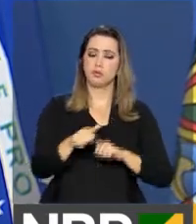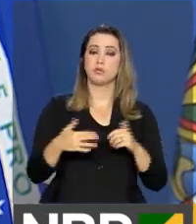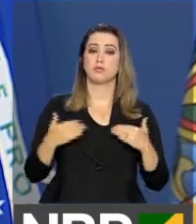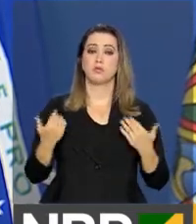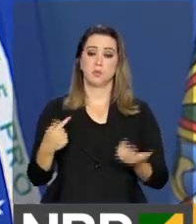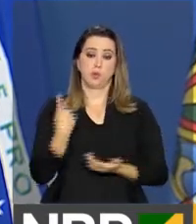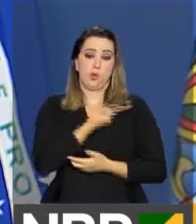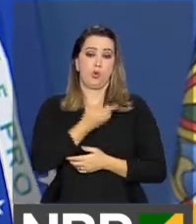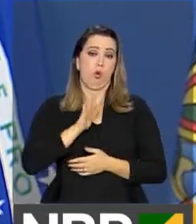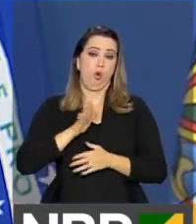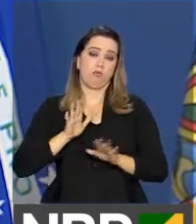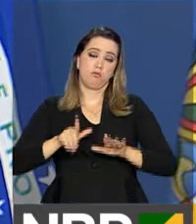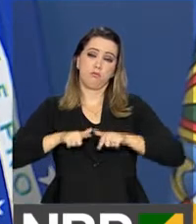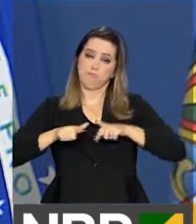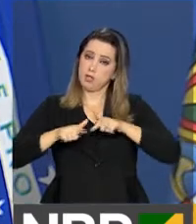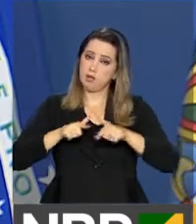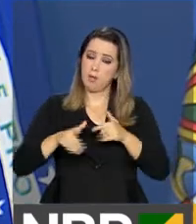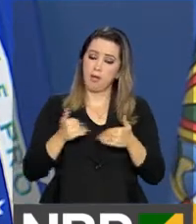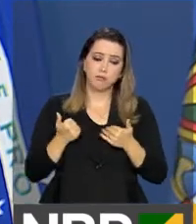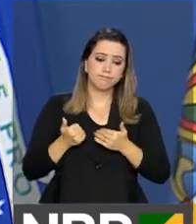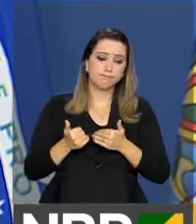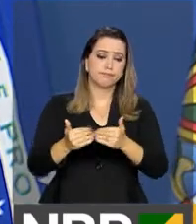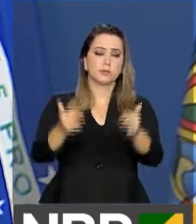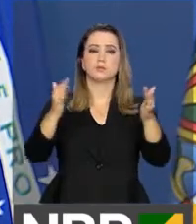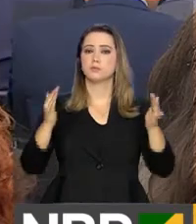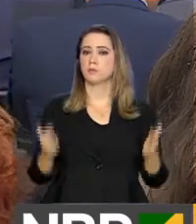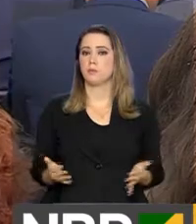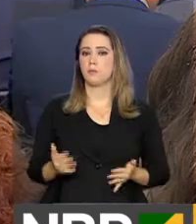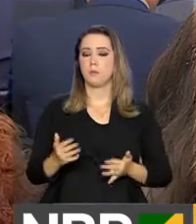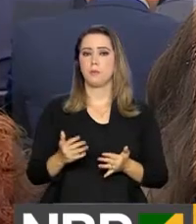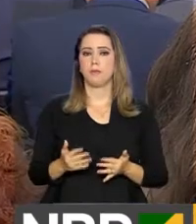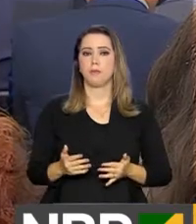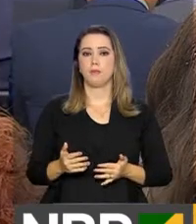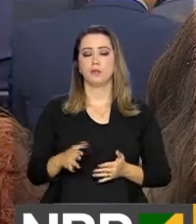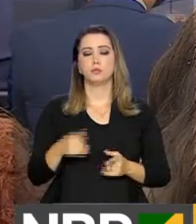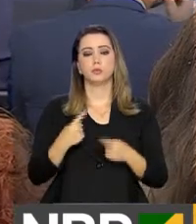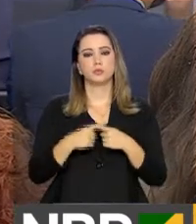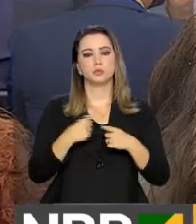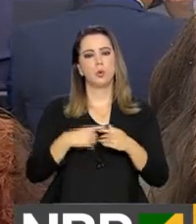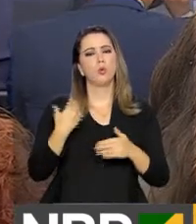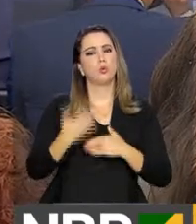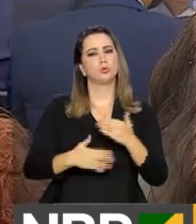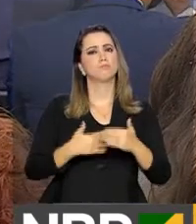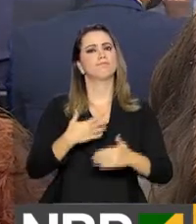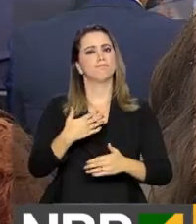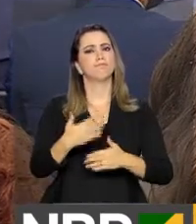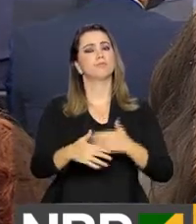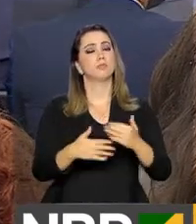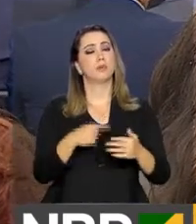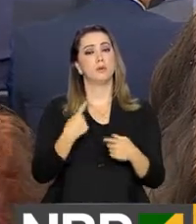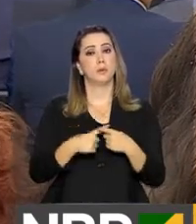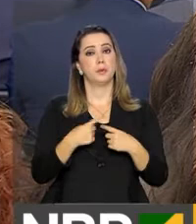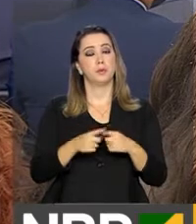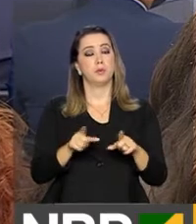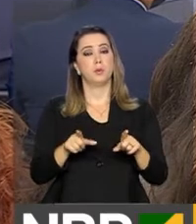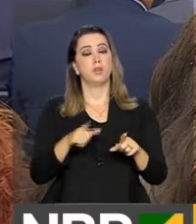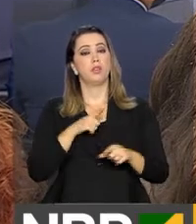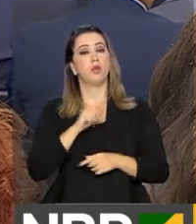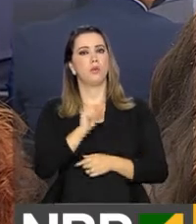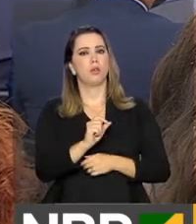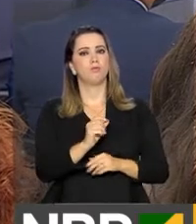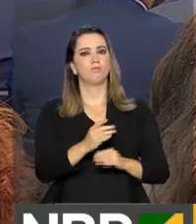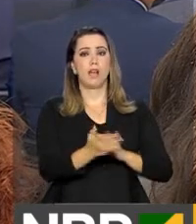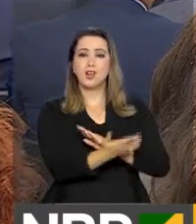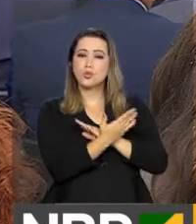feito levado adiante e levada adiante volto a dizer com apoio do congresso nacional